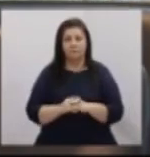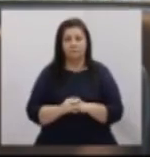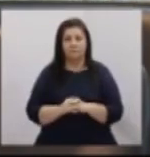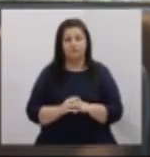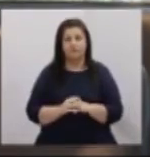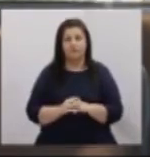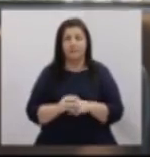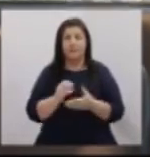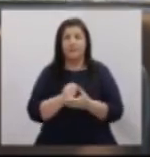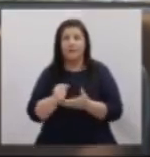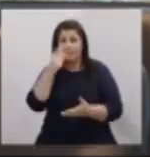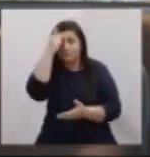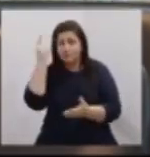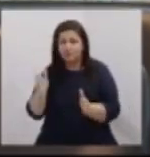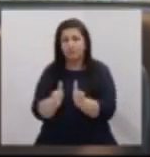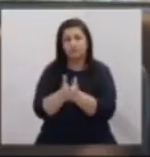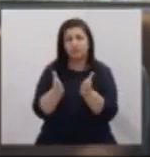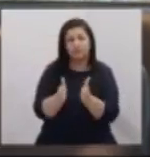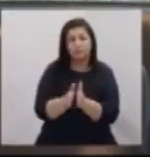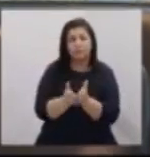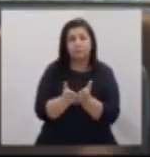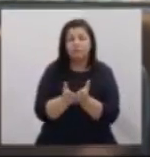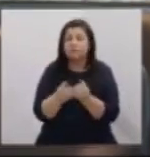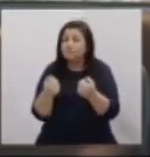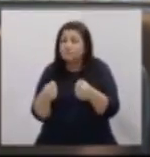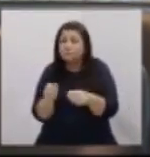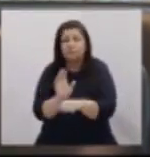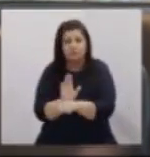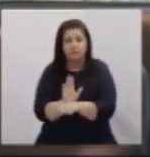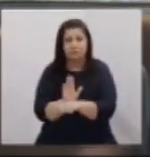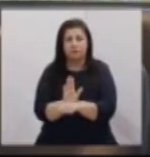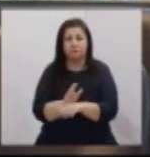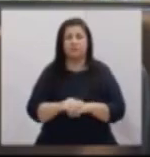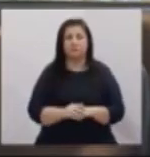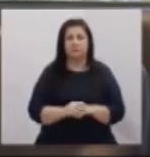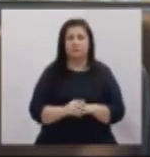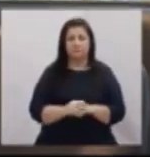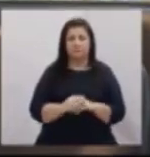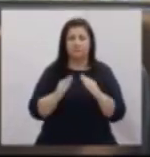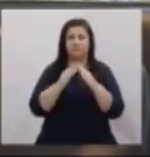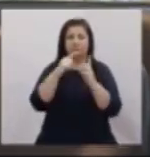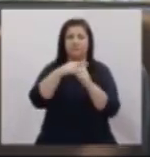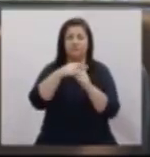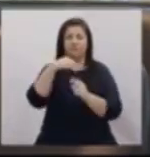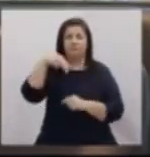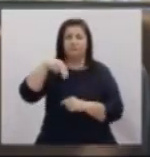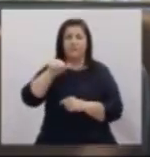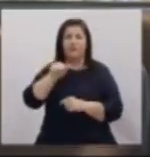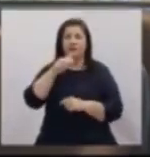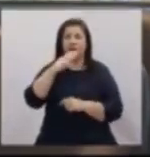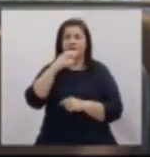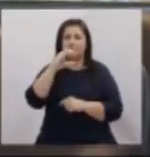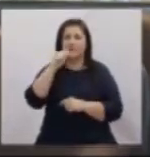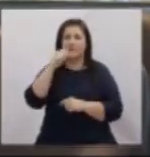para as pessoas carentes, né, aquilo que elas necessitam. Sou da Igreja Nação Prometida, né,